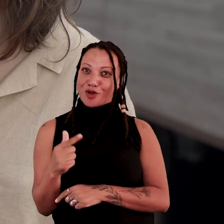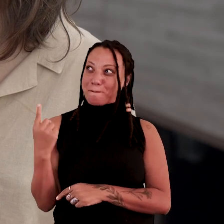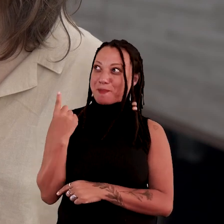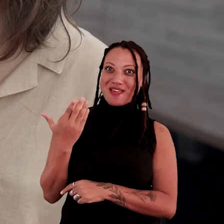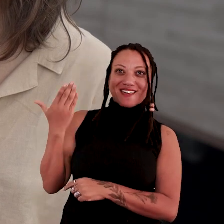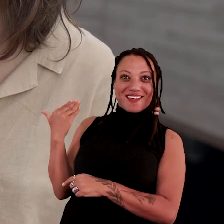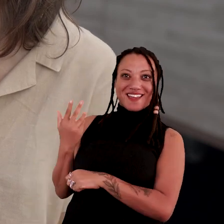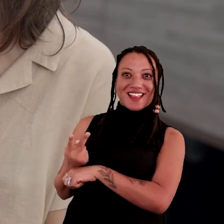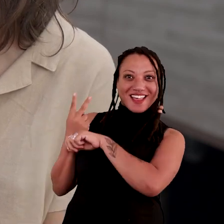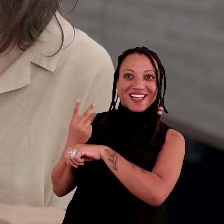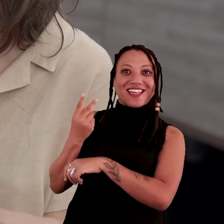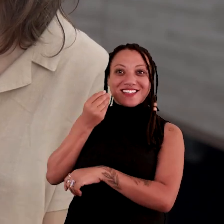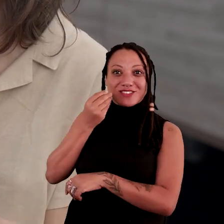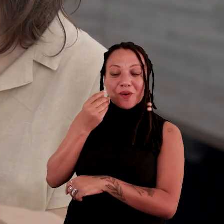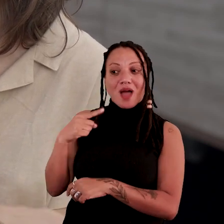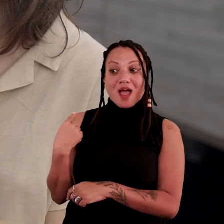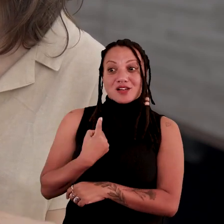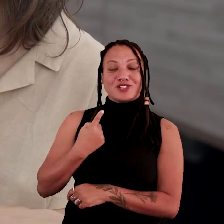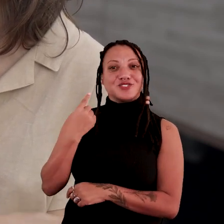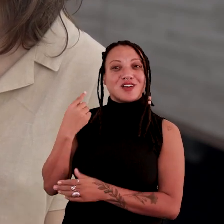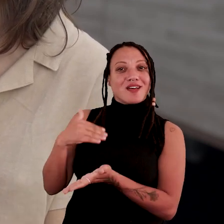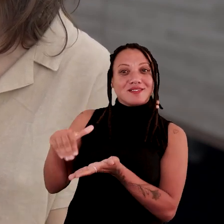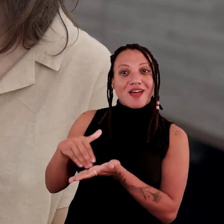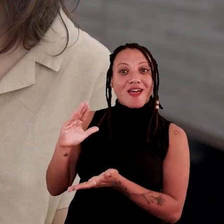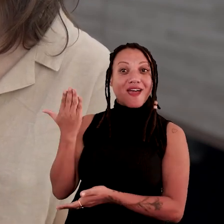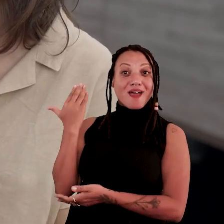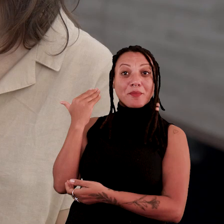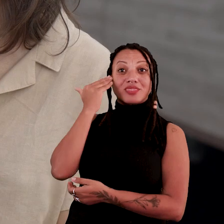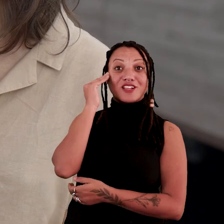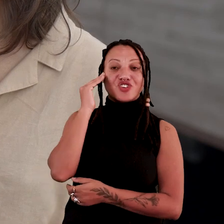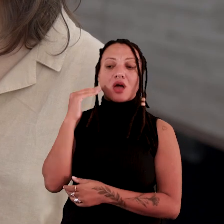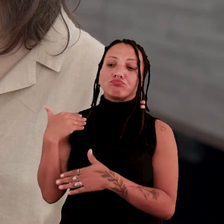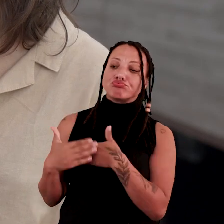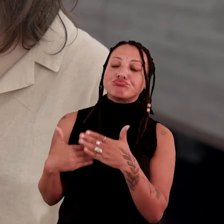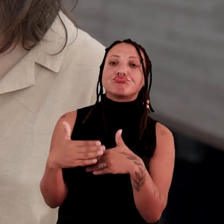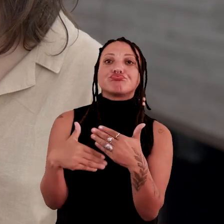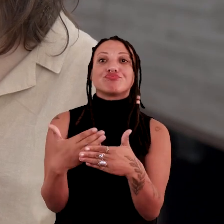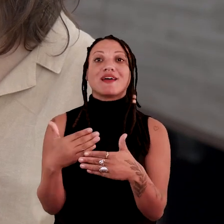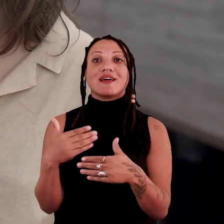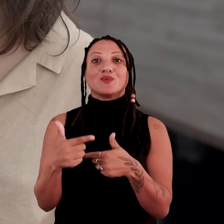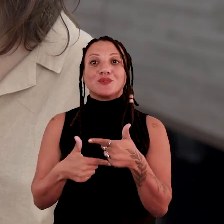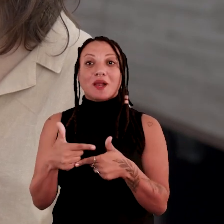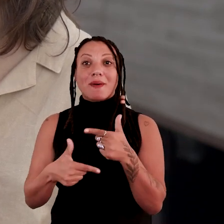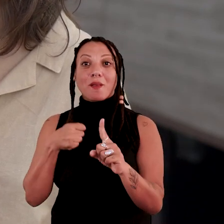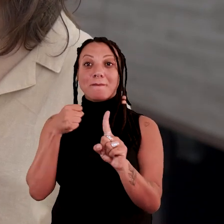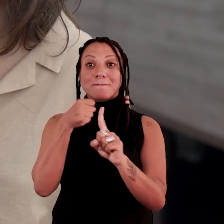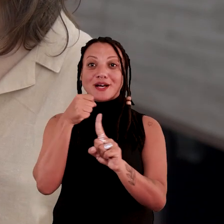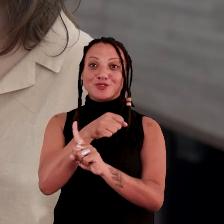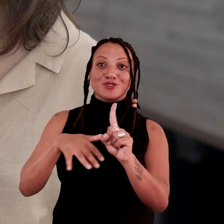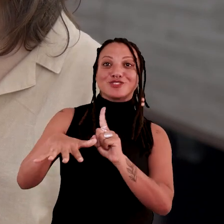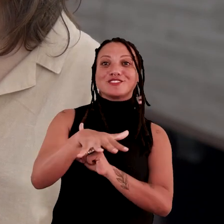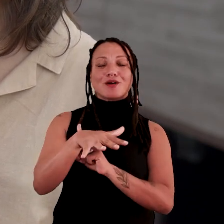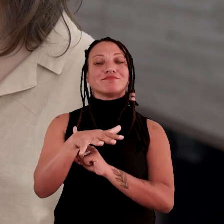esse trabalho de impacto social, ele está diretamente ligado com o caráter que se deu à premiação, né?